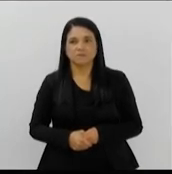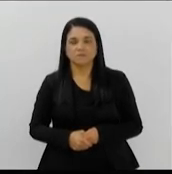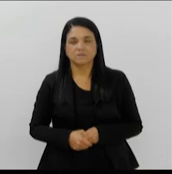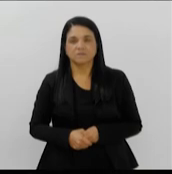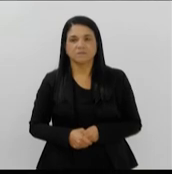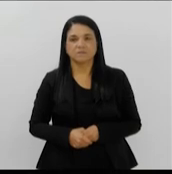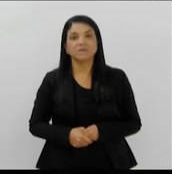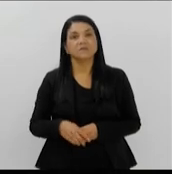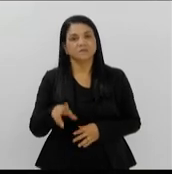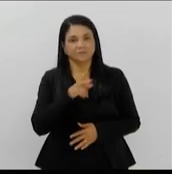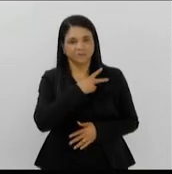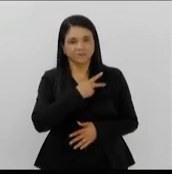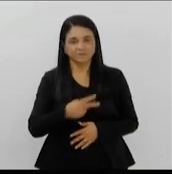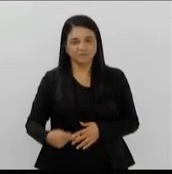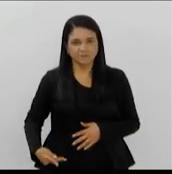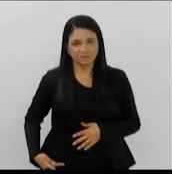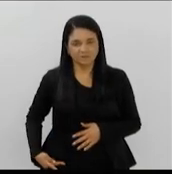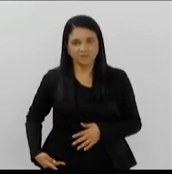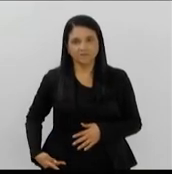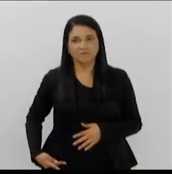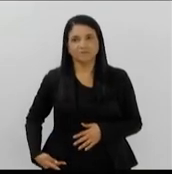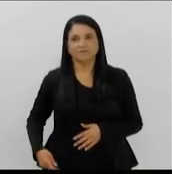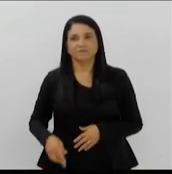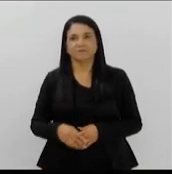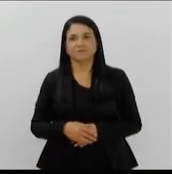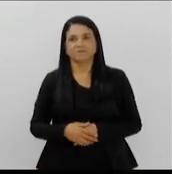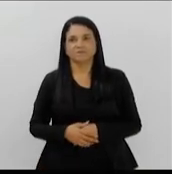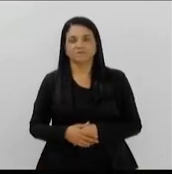Senhora Presidente,